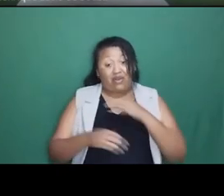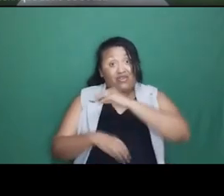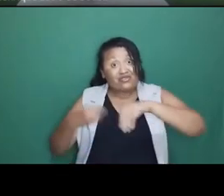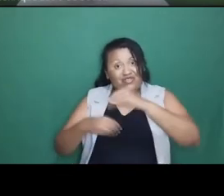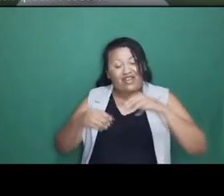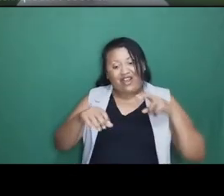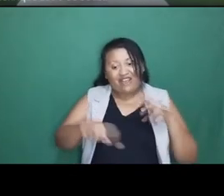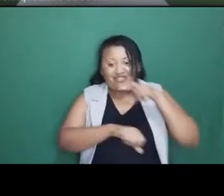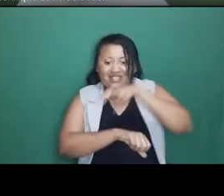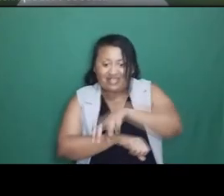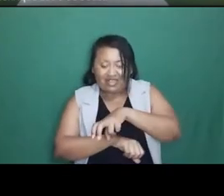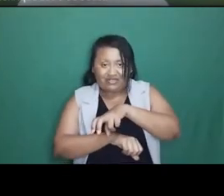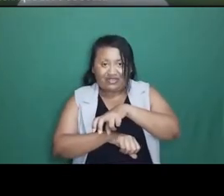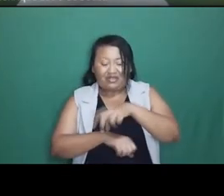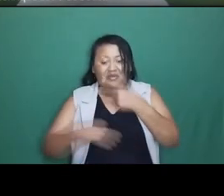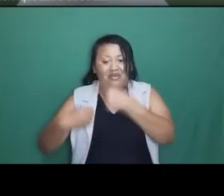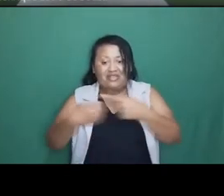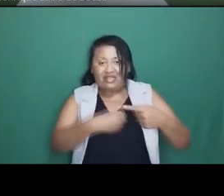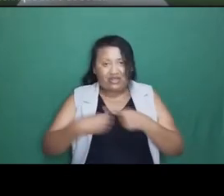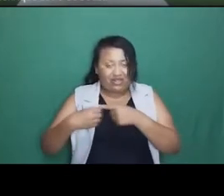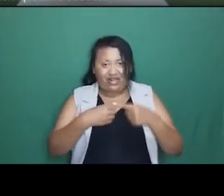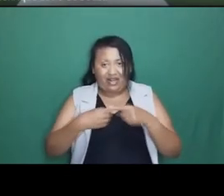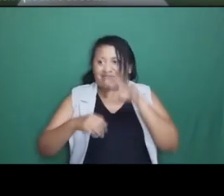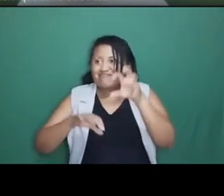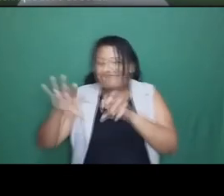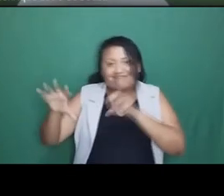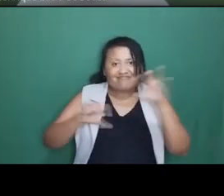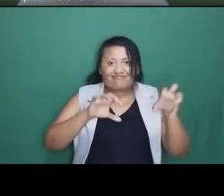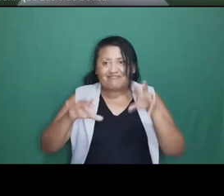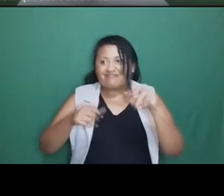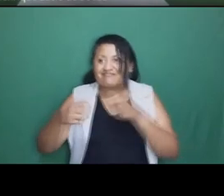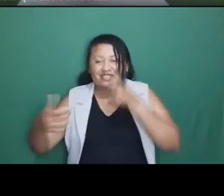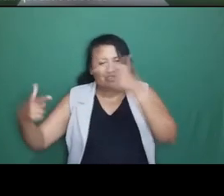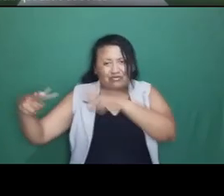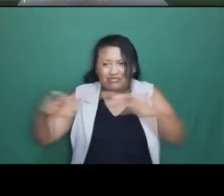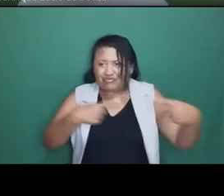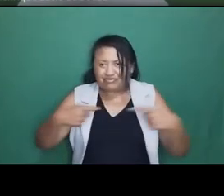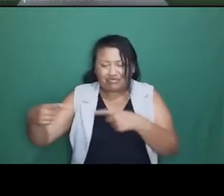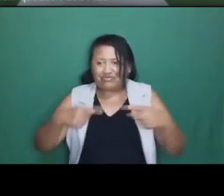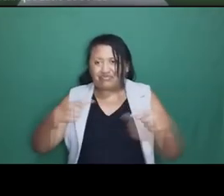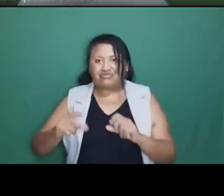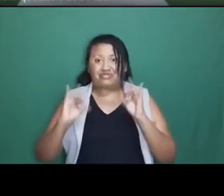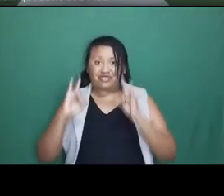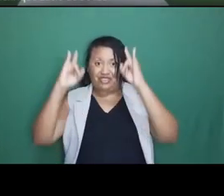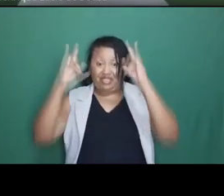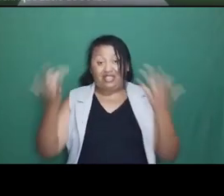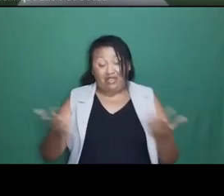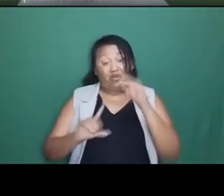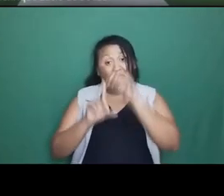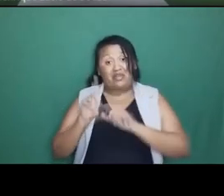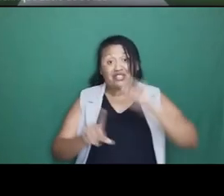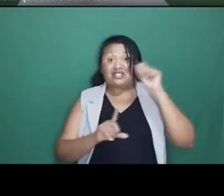para o interior atacando-se as castelos em agosto Assembleia constituinte